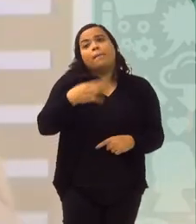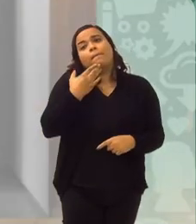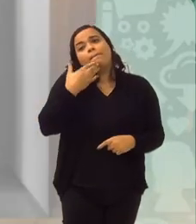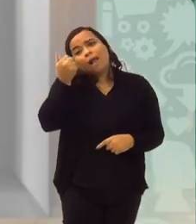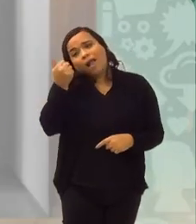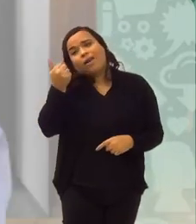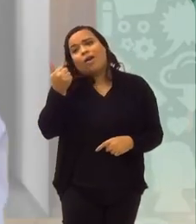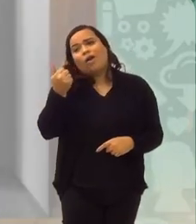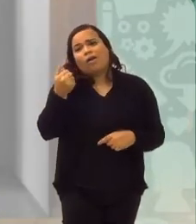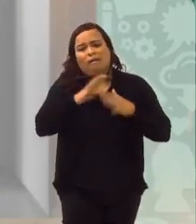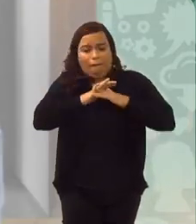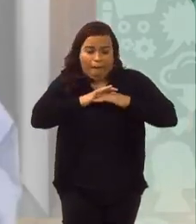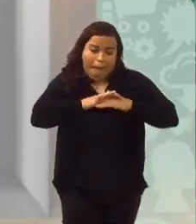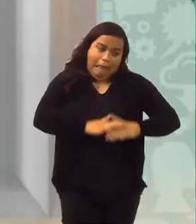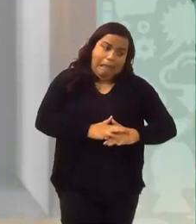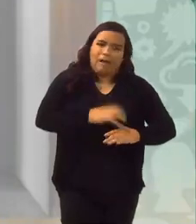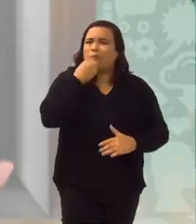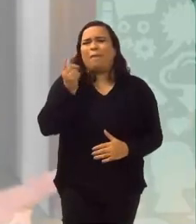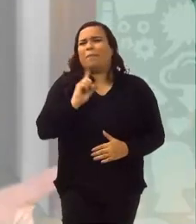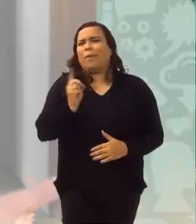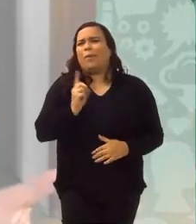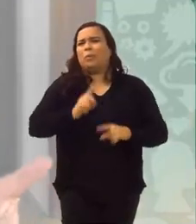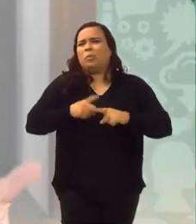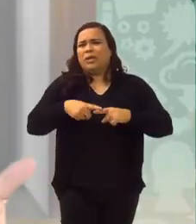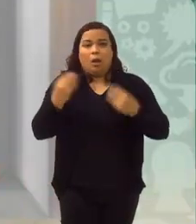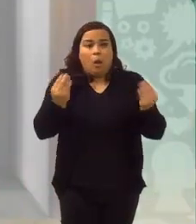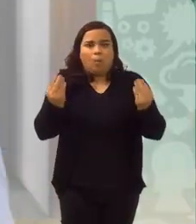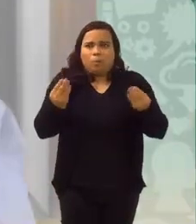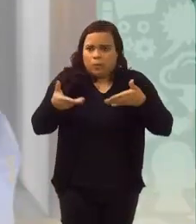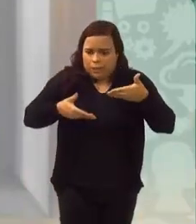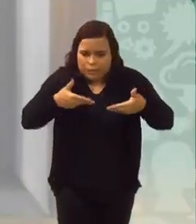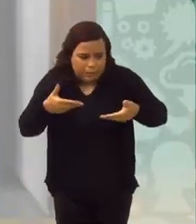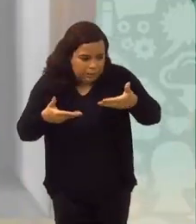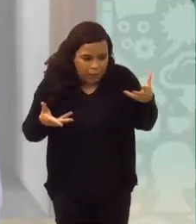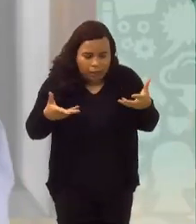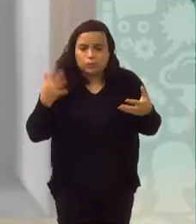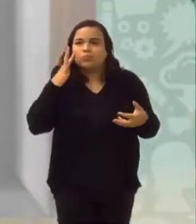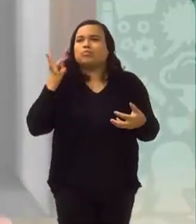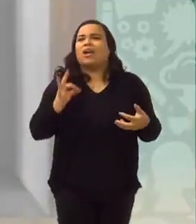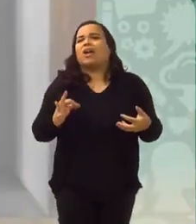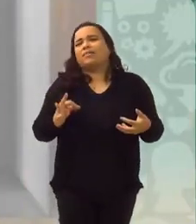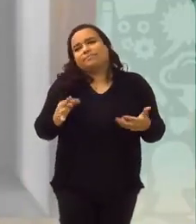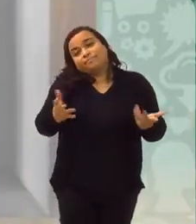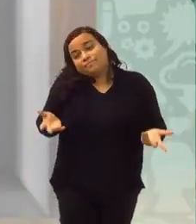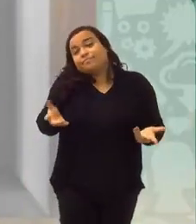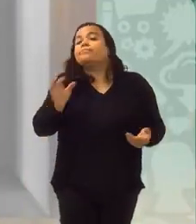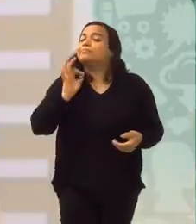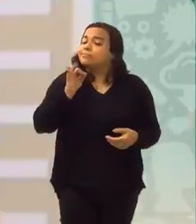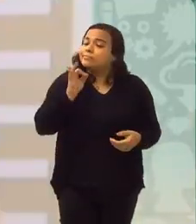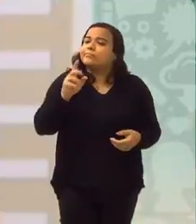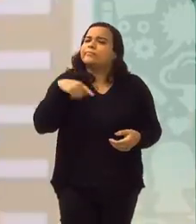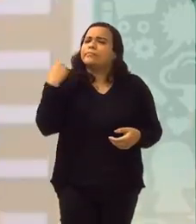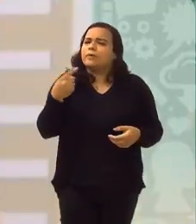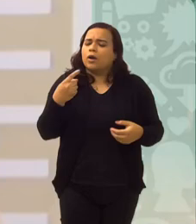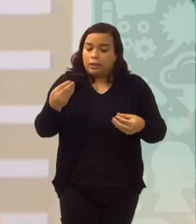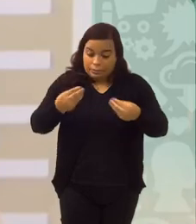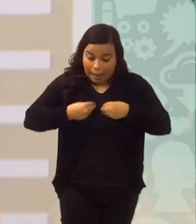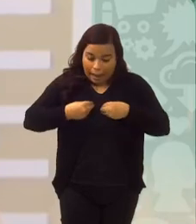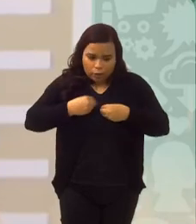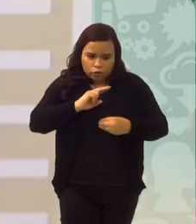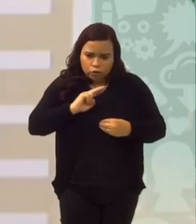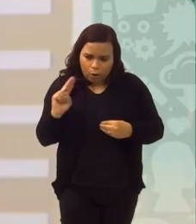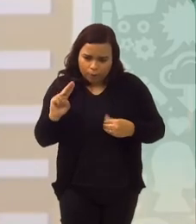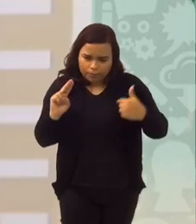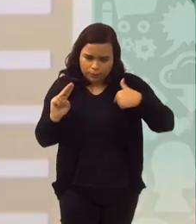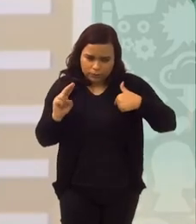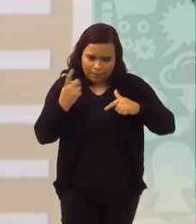magoado. É melhor do que rejeitar aquele sentimento, né? Porque aí você não vai saber lidar com ele, né? Sim, sim. A partir